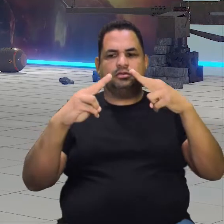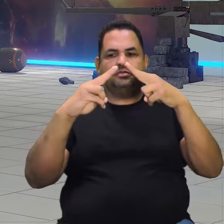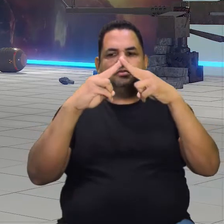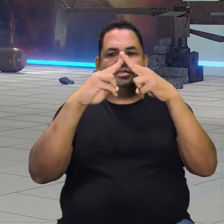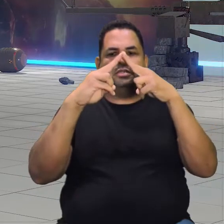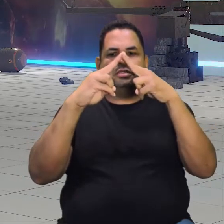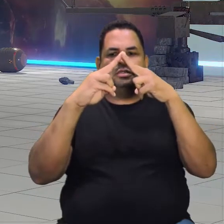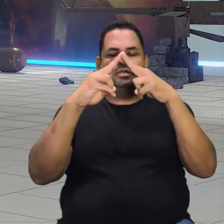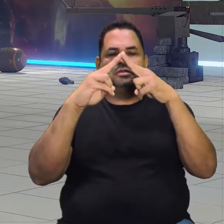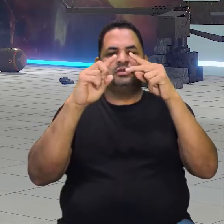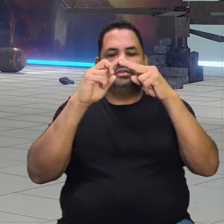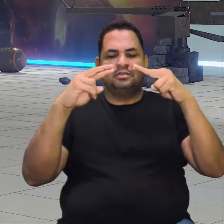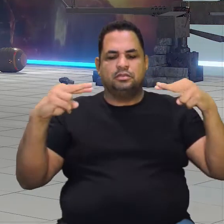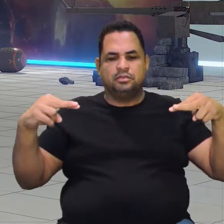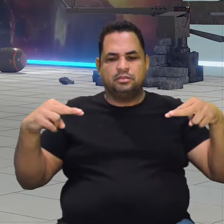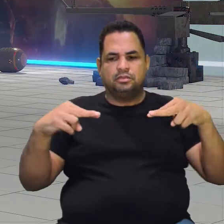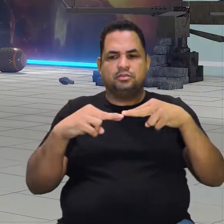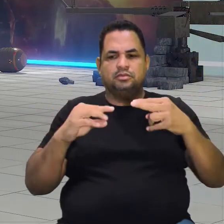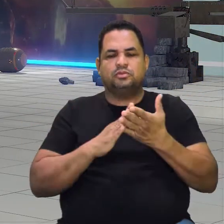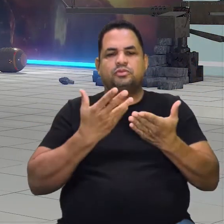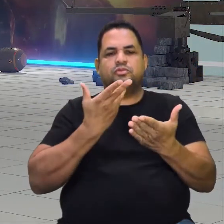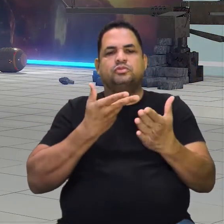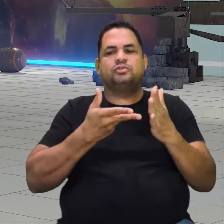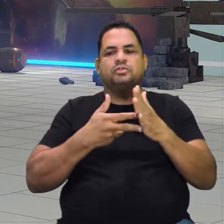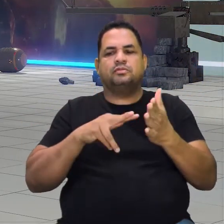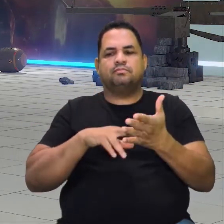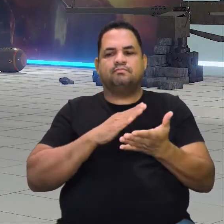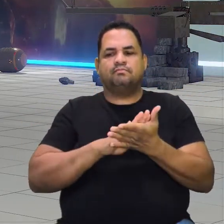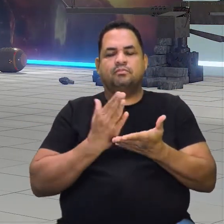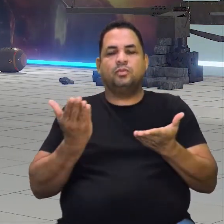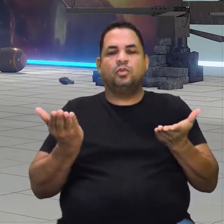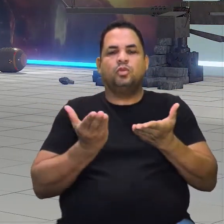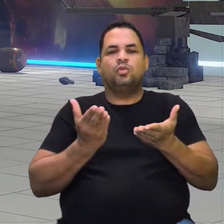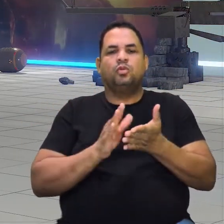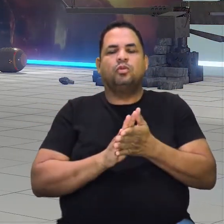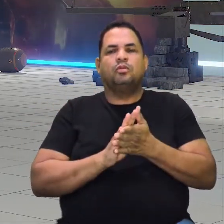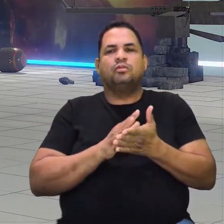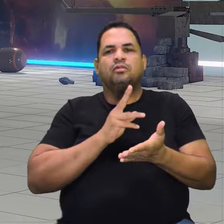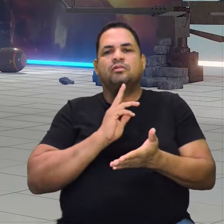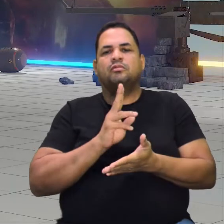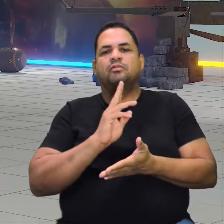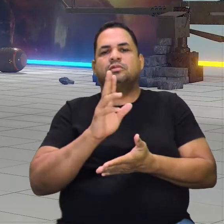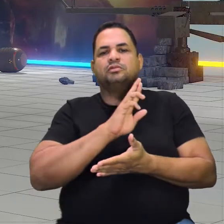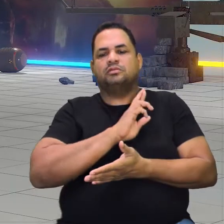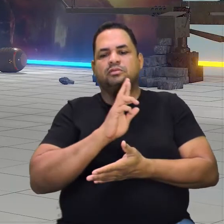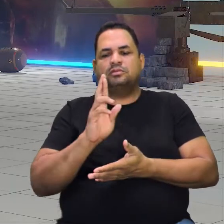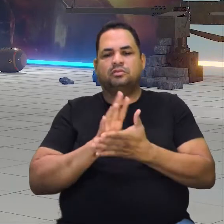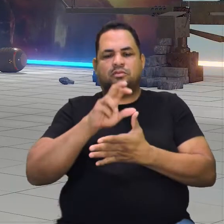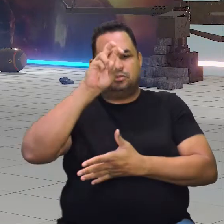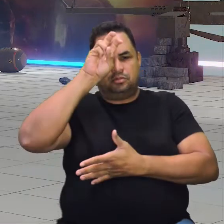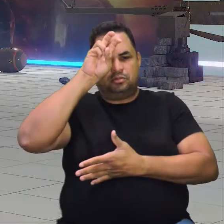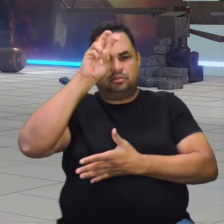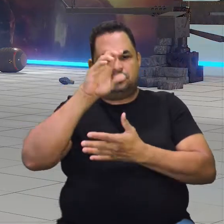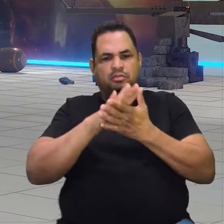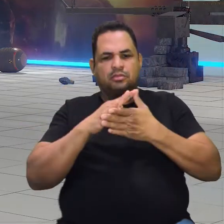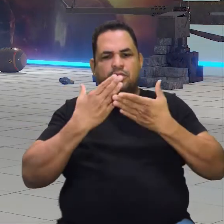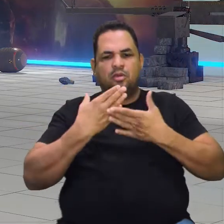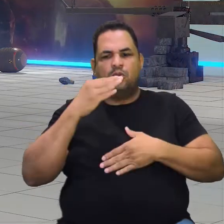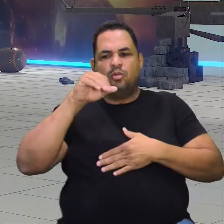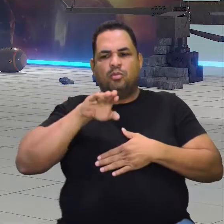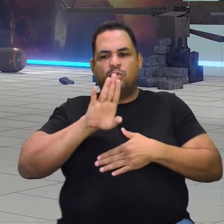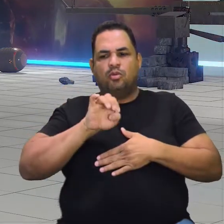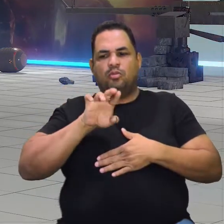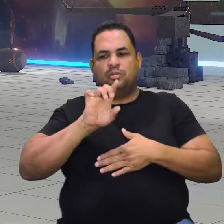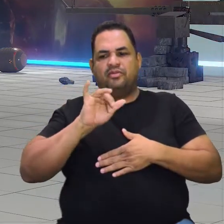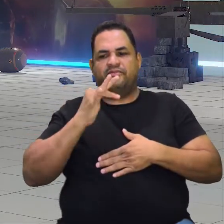significaram as pirâmides, como era que era feito o processo de religião egípcia, a questão da mumificação,